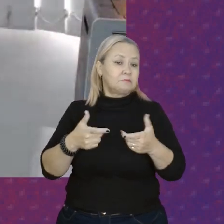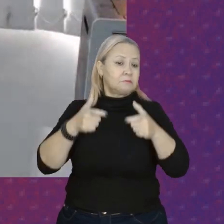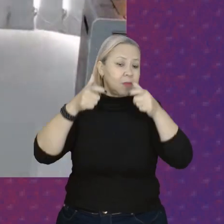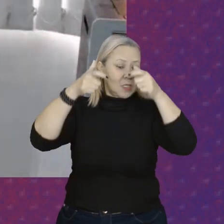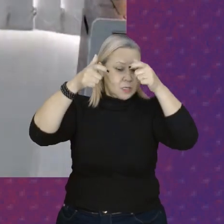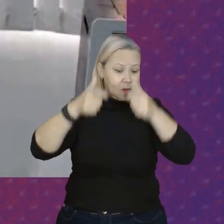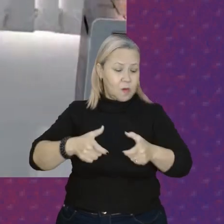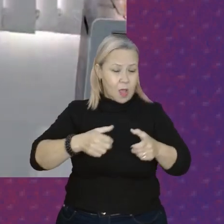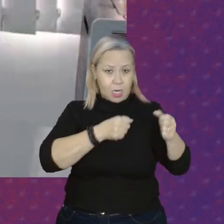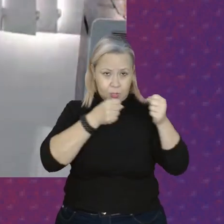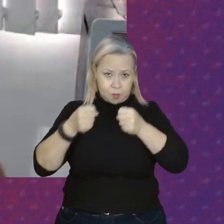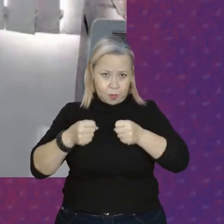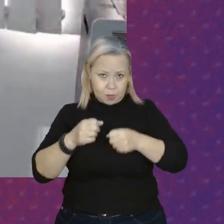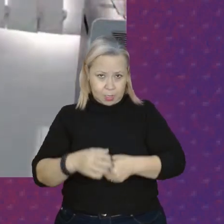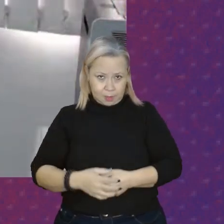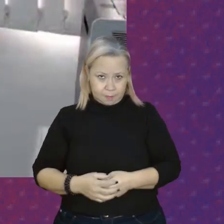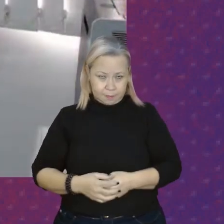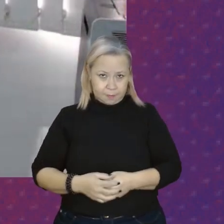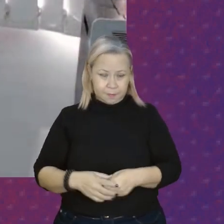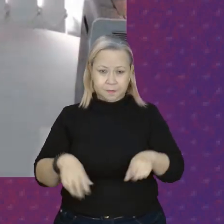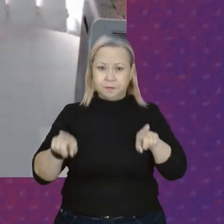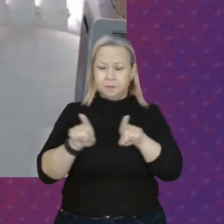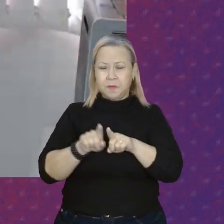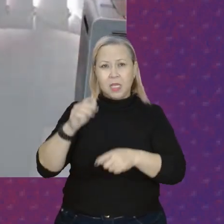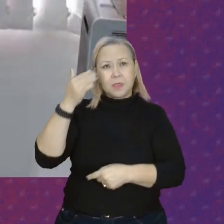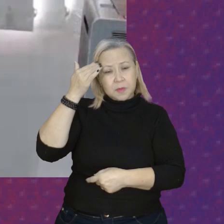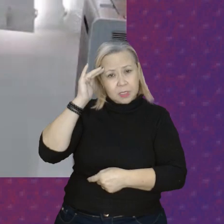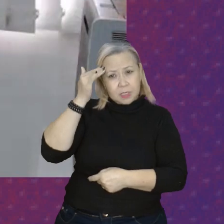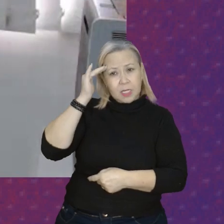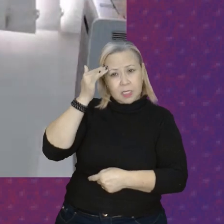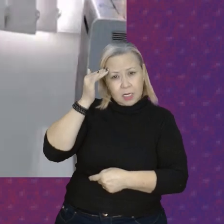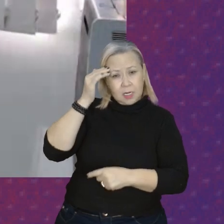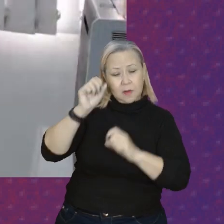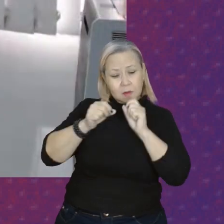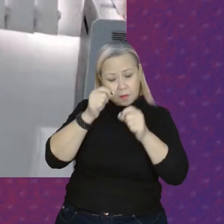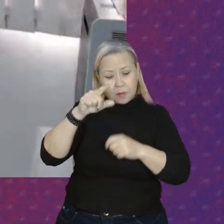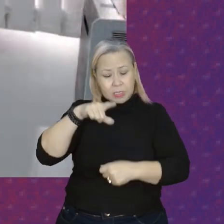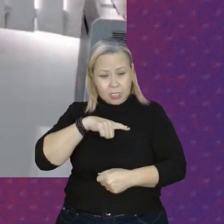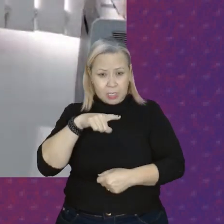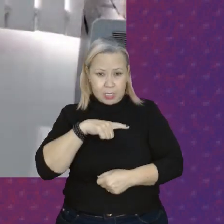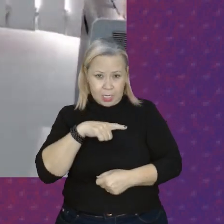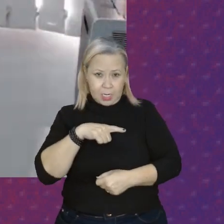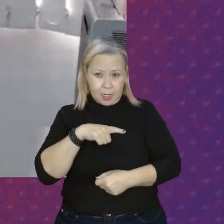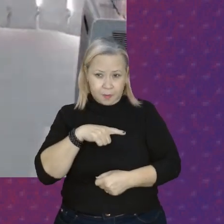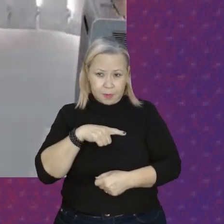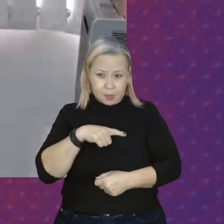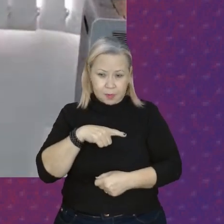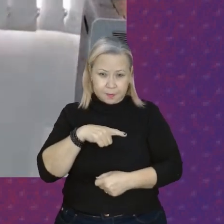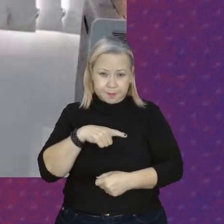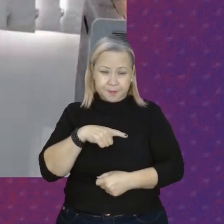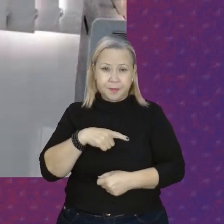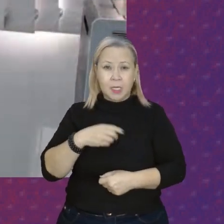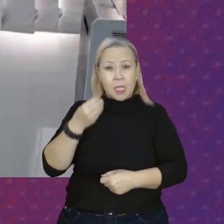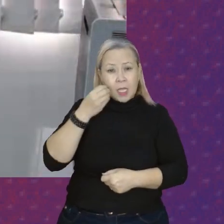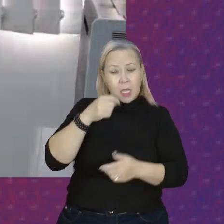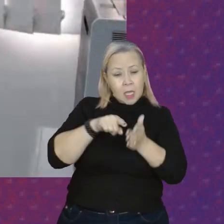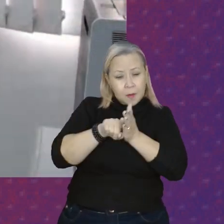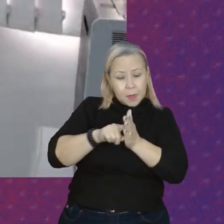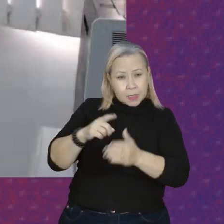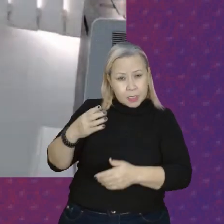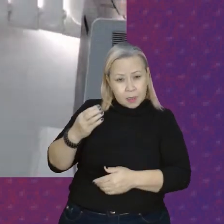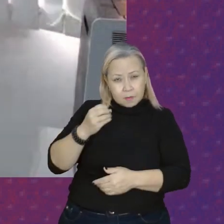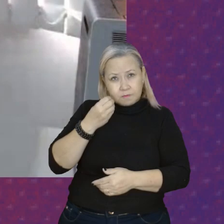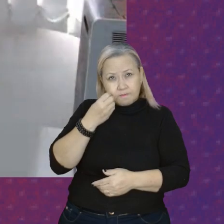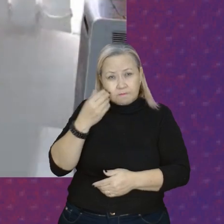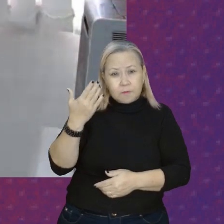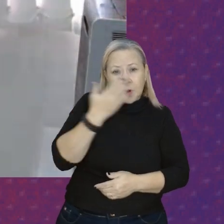espaços, mesmo entendendo, né, que temos, e também as pesquisas comprovam, maior